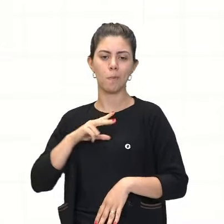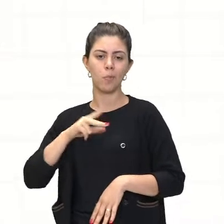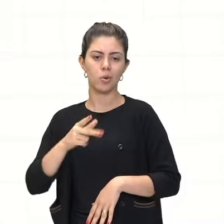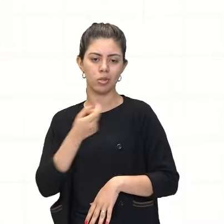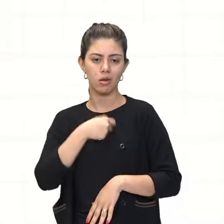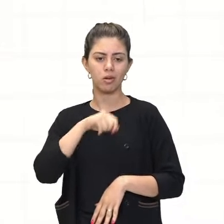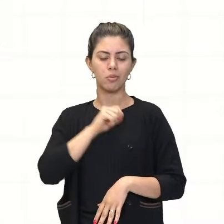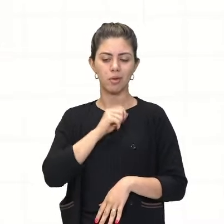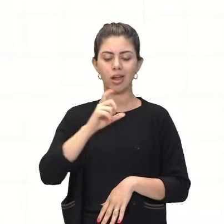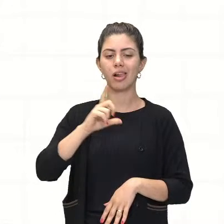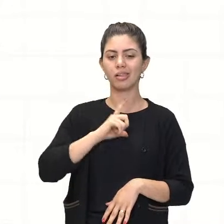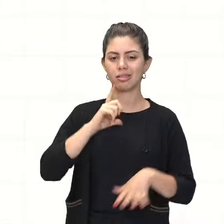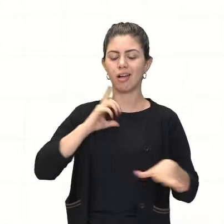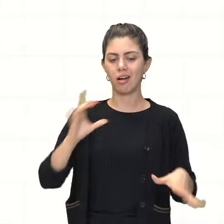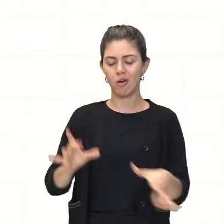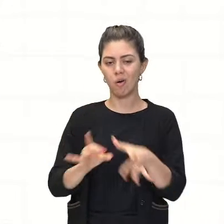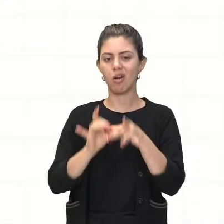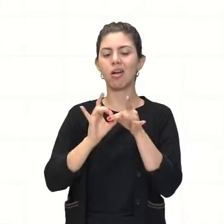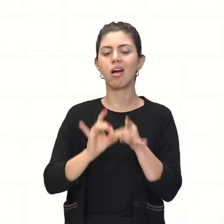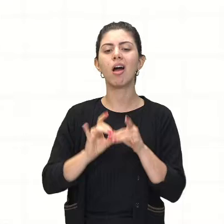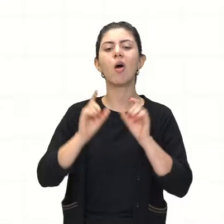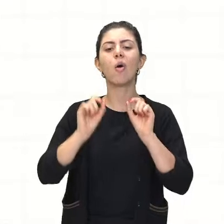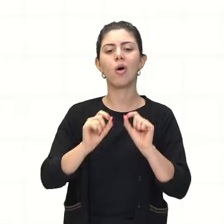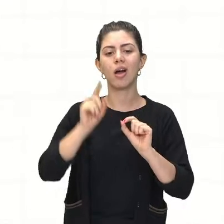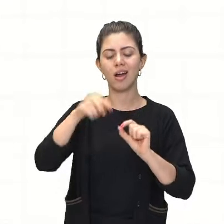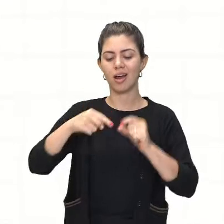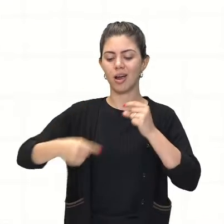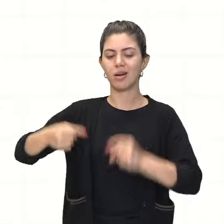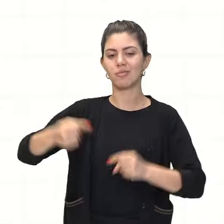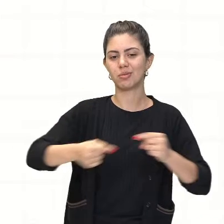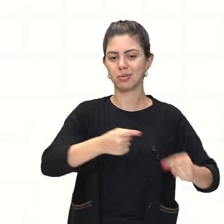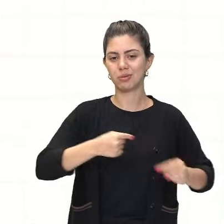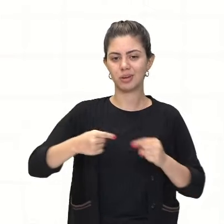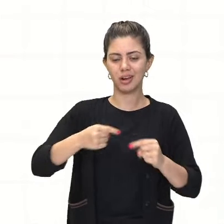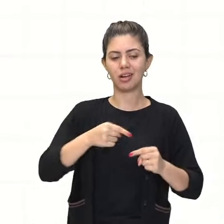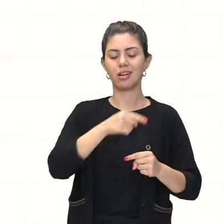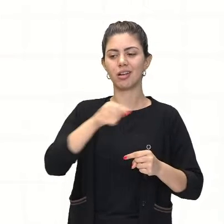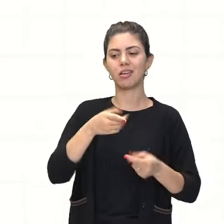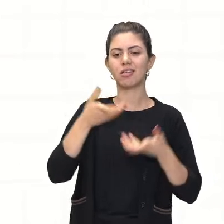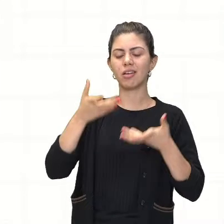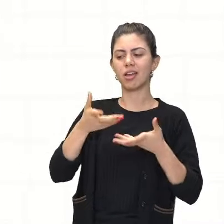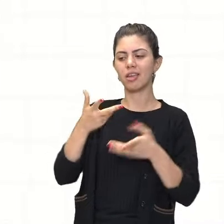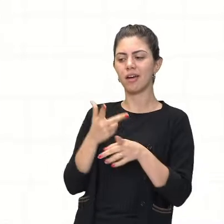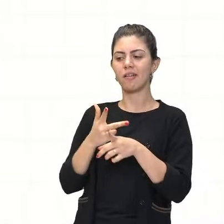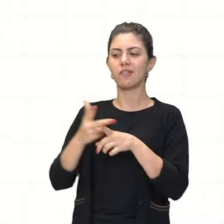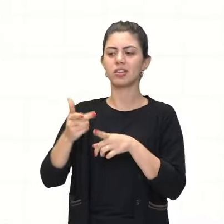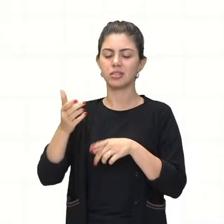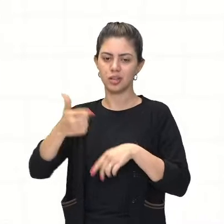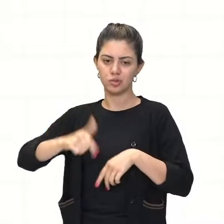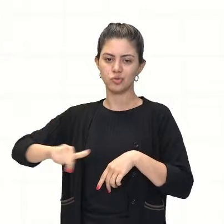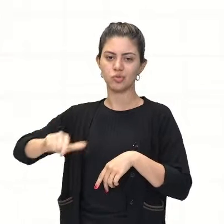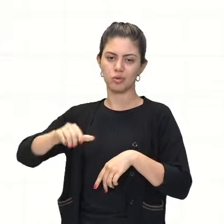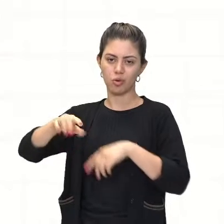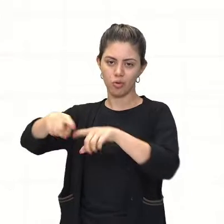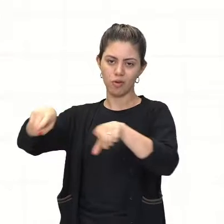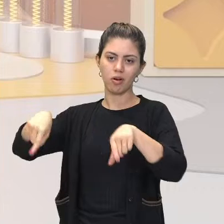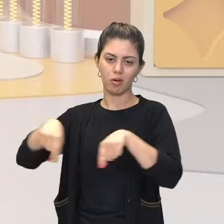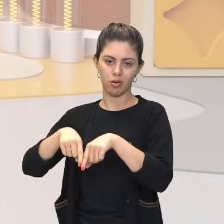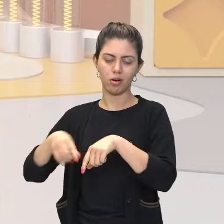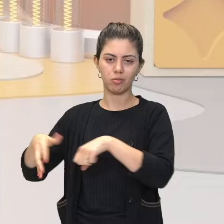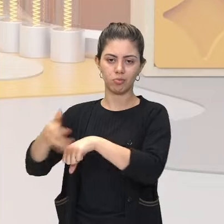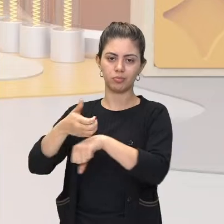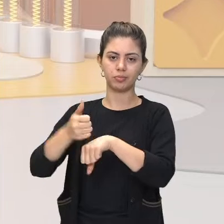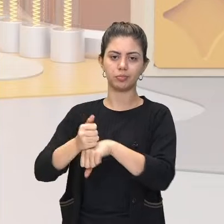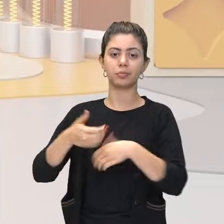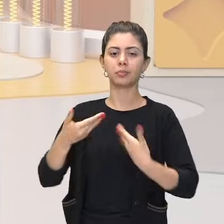está intimamente ligada a essa luta de reconquista para a retomada do território. E a gente vai ver